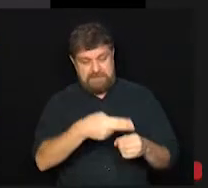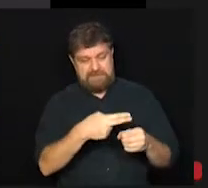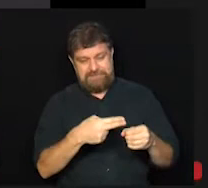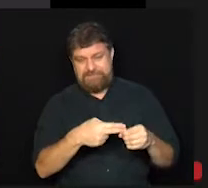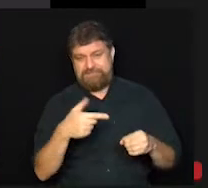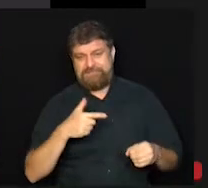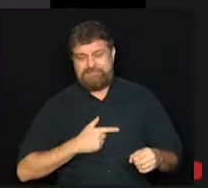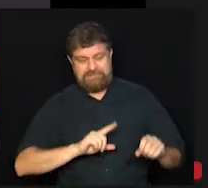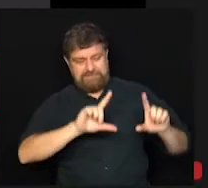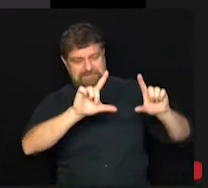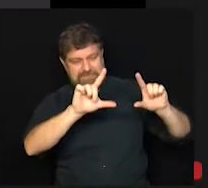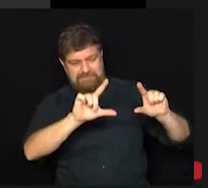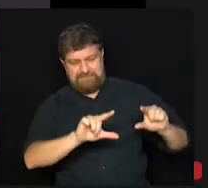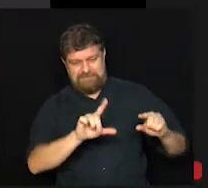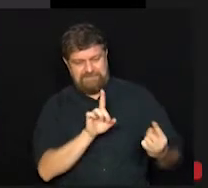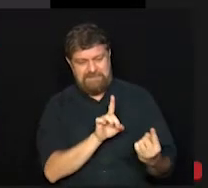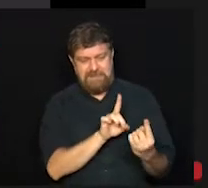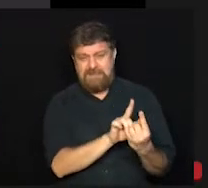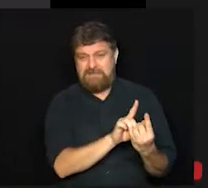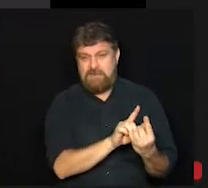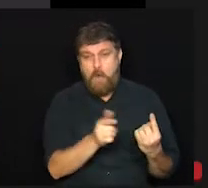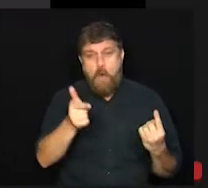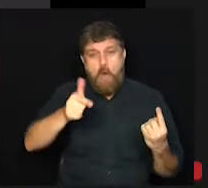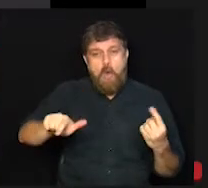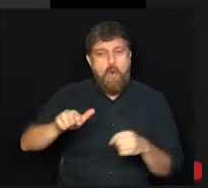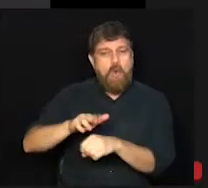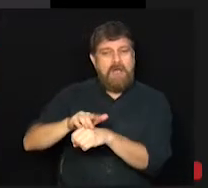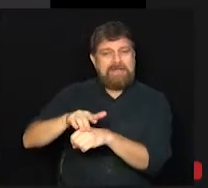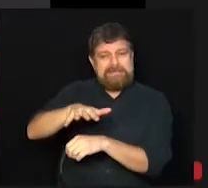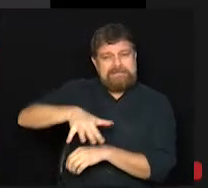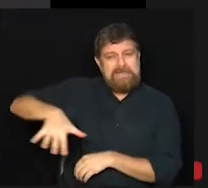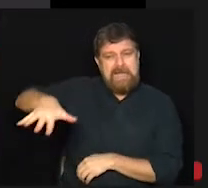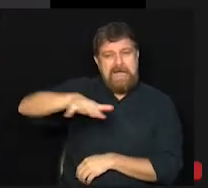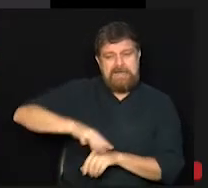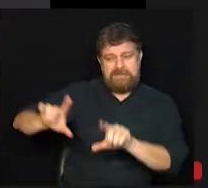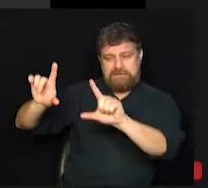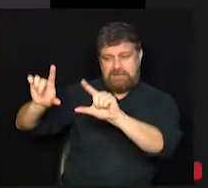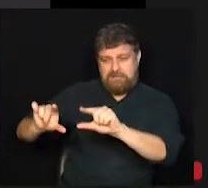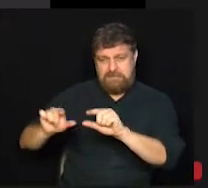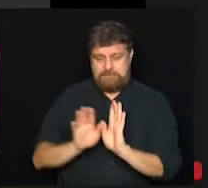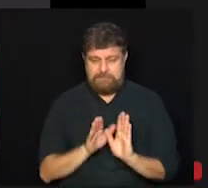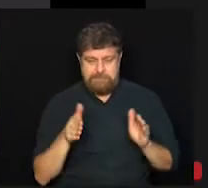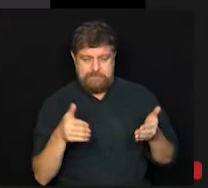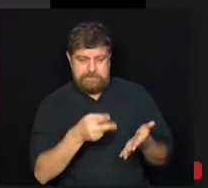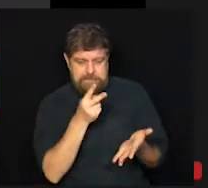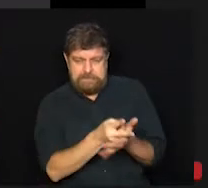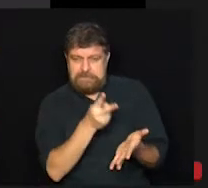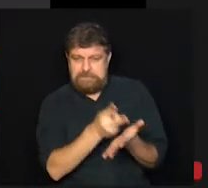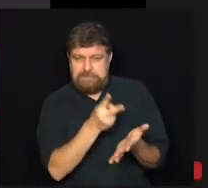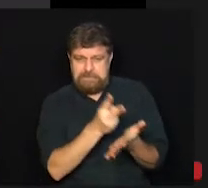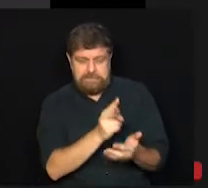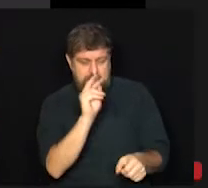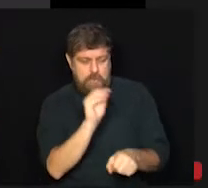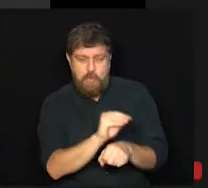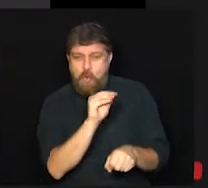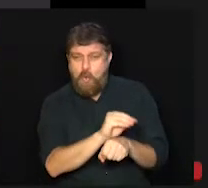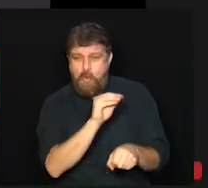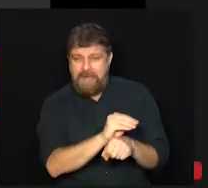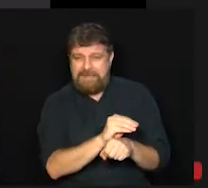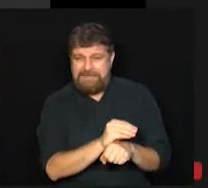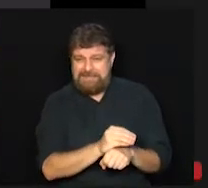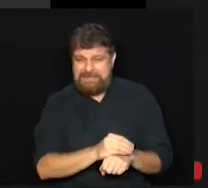redução acentuada de atendimentos para outras áreas, a tentativa de dar conta de atender as situações